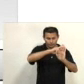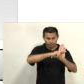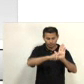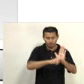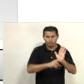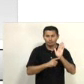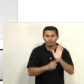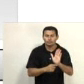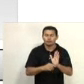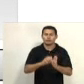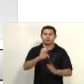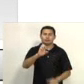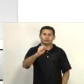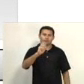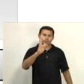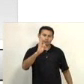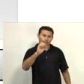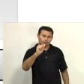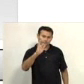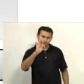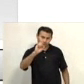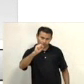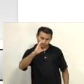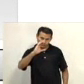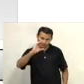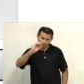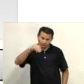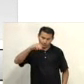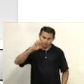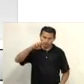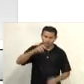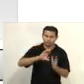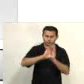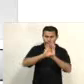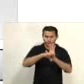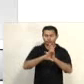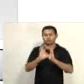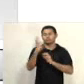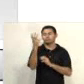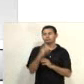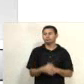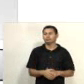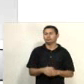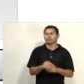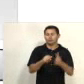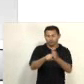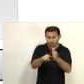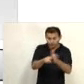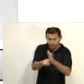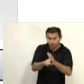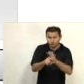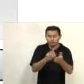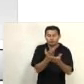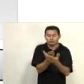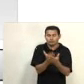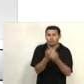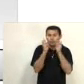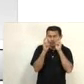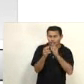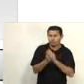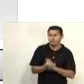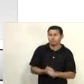define estatisticamente a probabilidade de um conceito acontecer na estatística. Olha só que